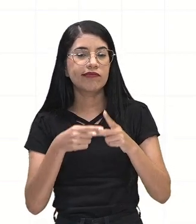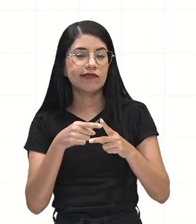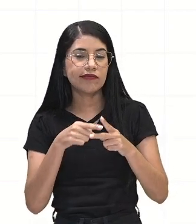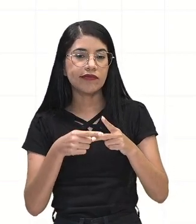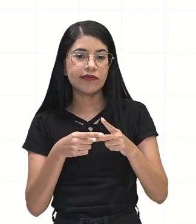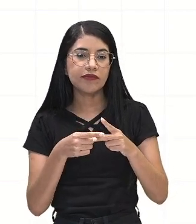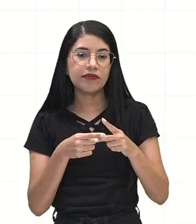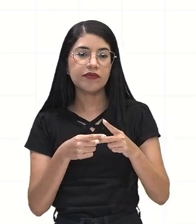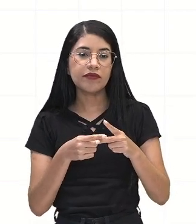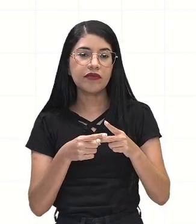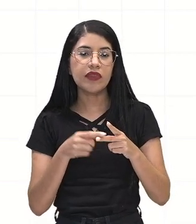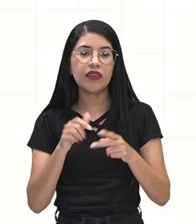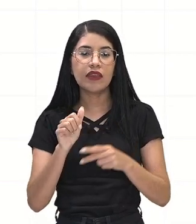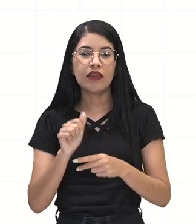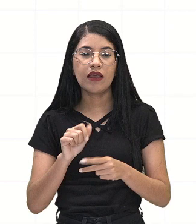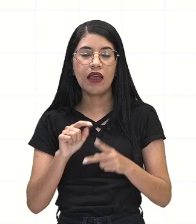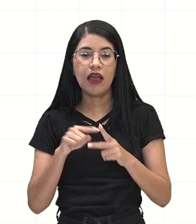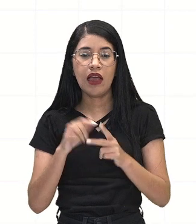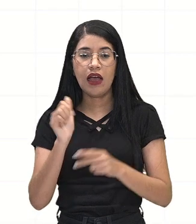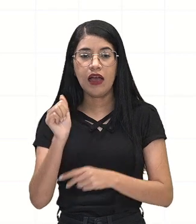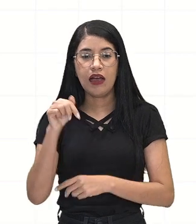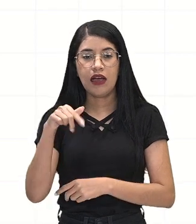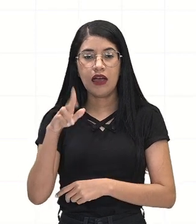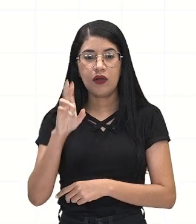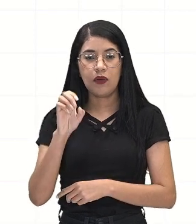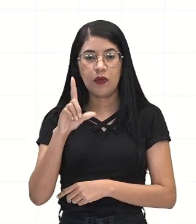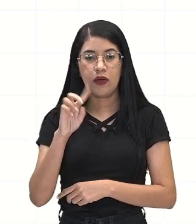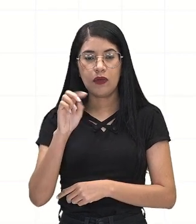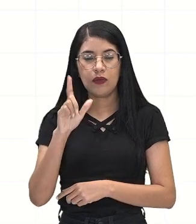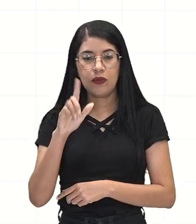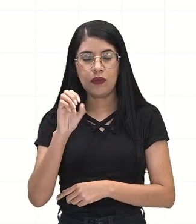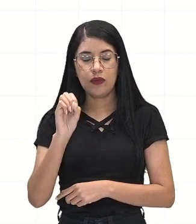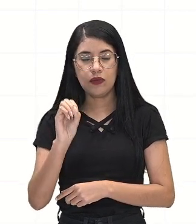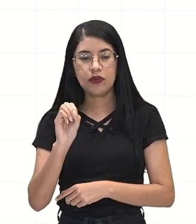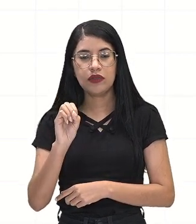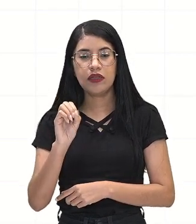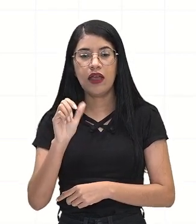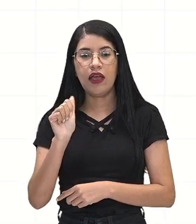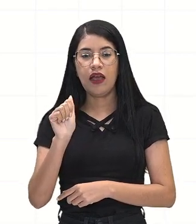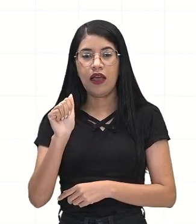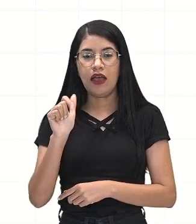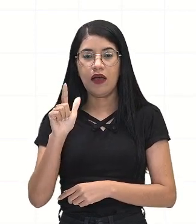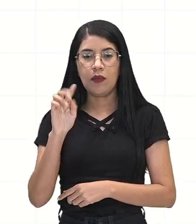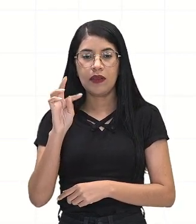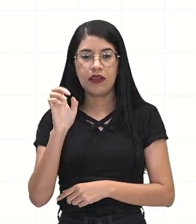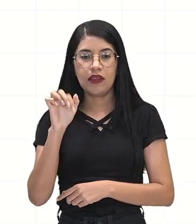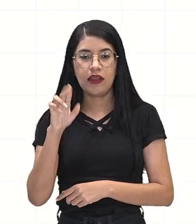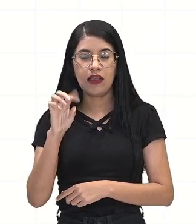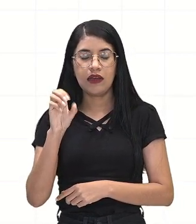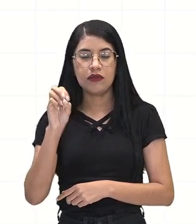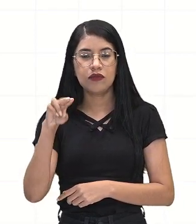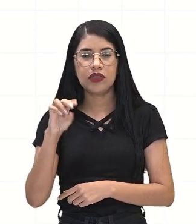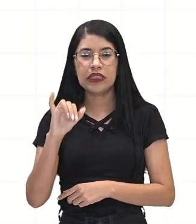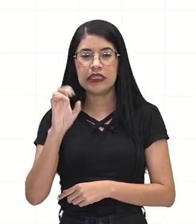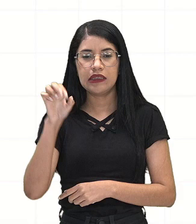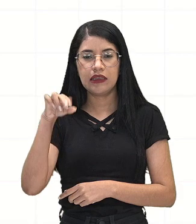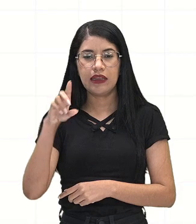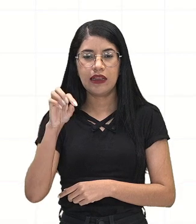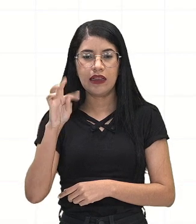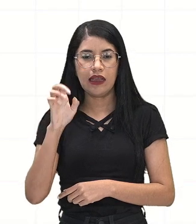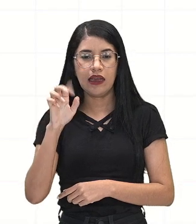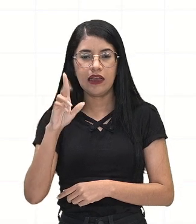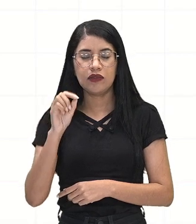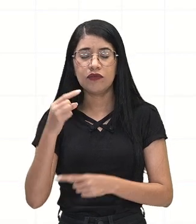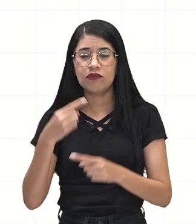né, ângulos alternos internos, por que internos? Porque eles estão na região